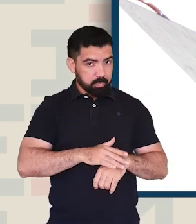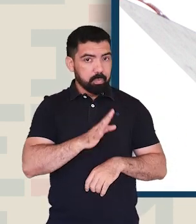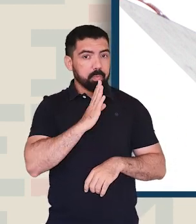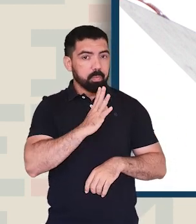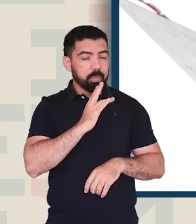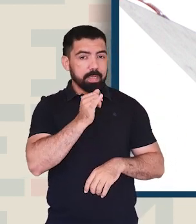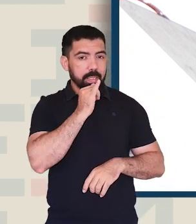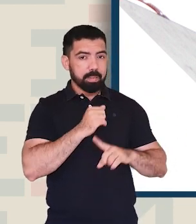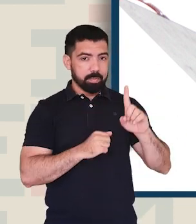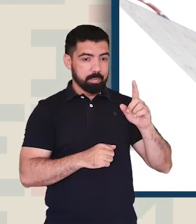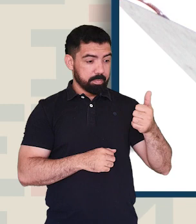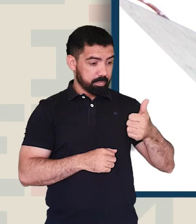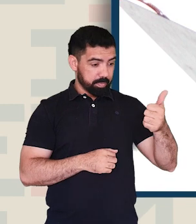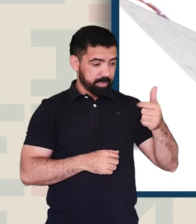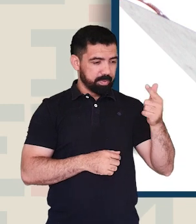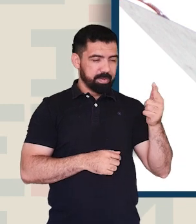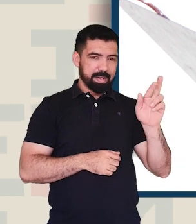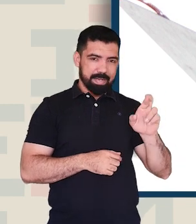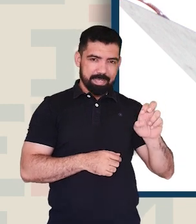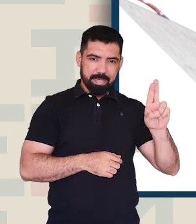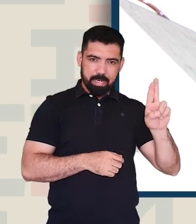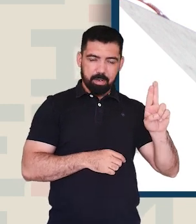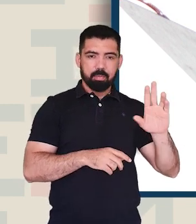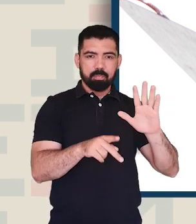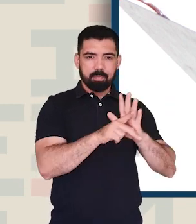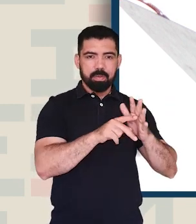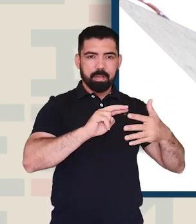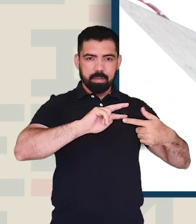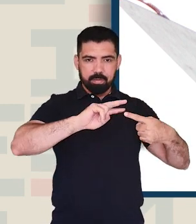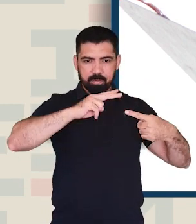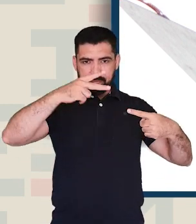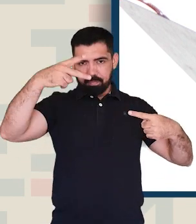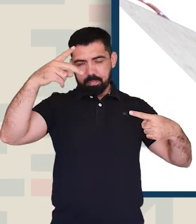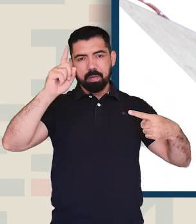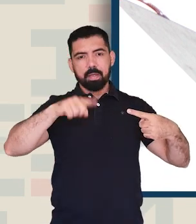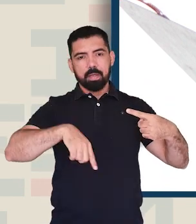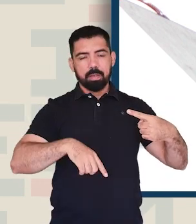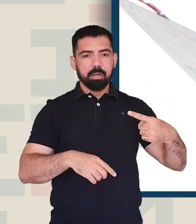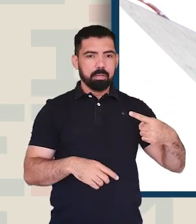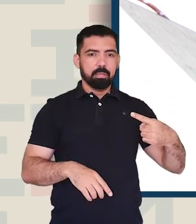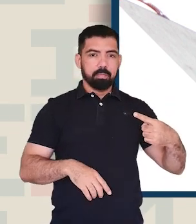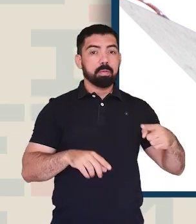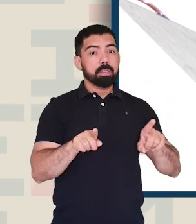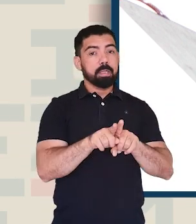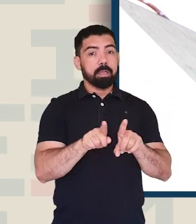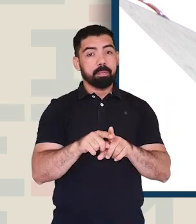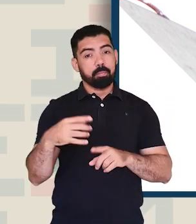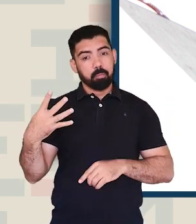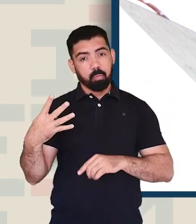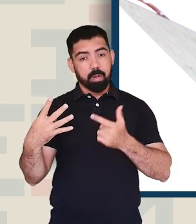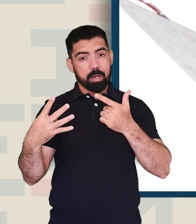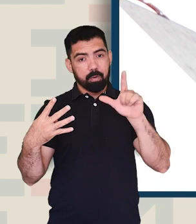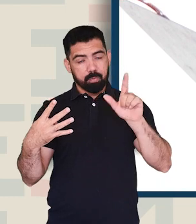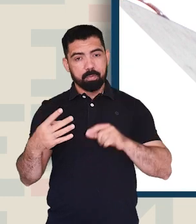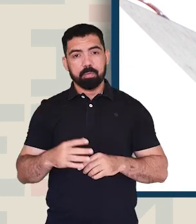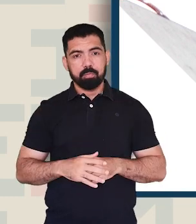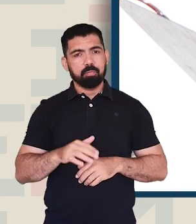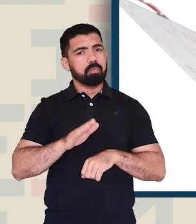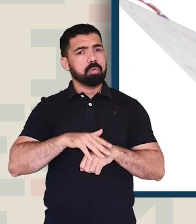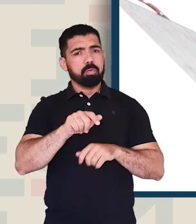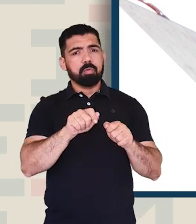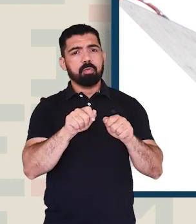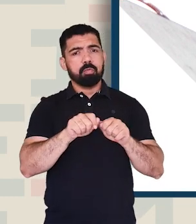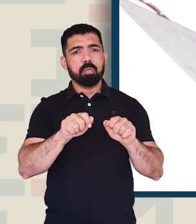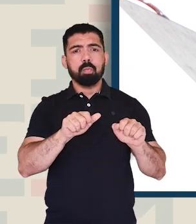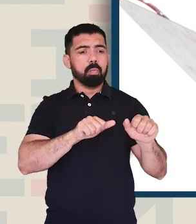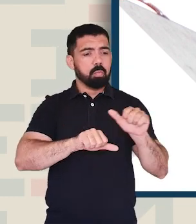sabe que o primeiro grau de uma escala é a nota tal e o quarto grau da escala é a nota tal, você vai fazer